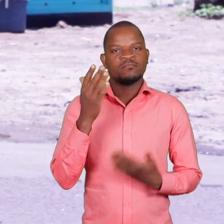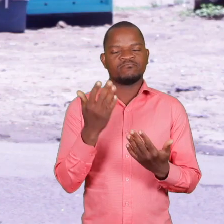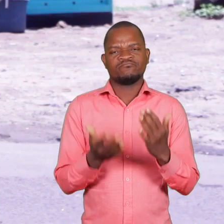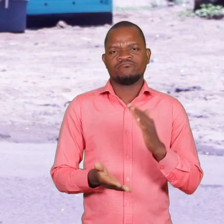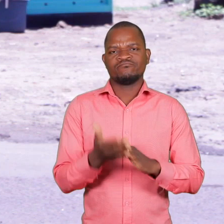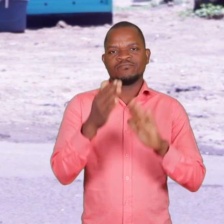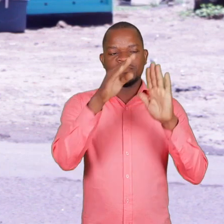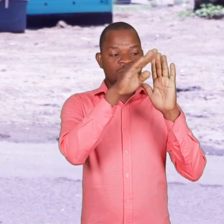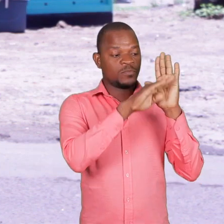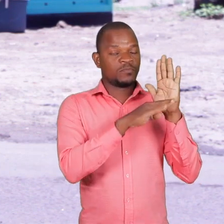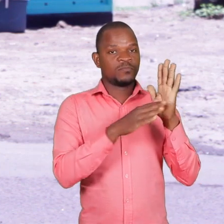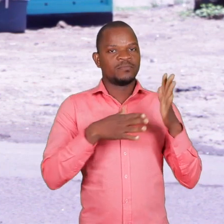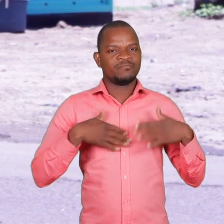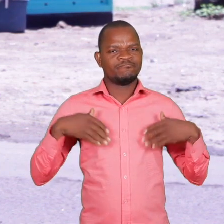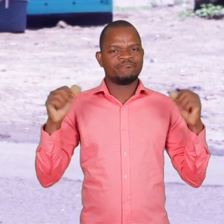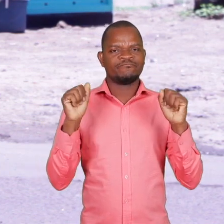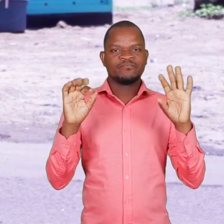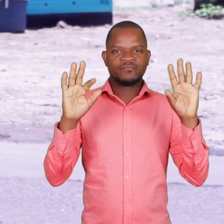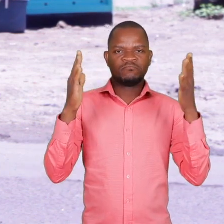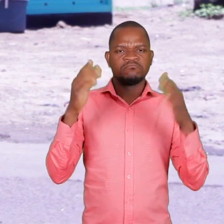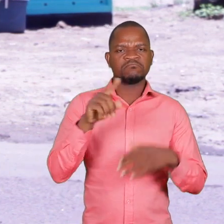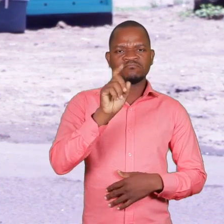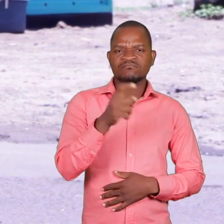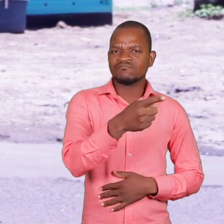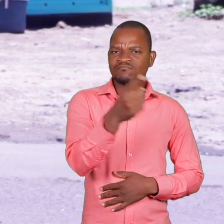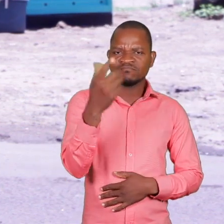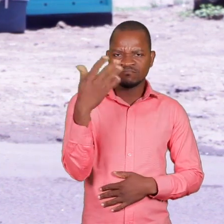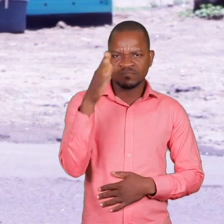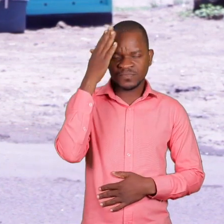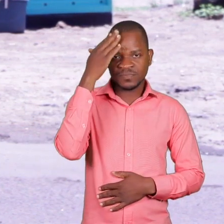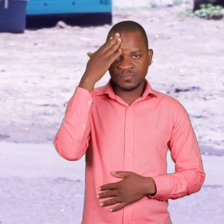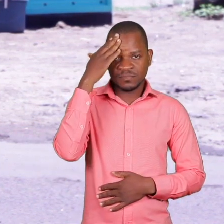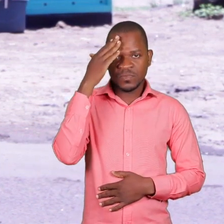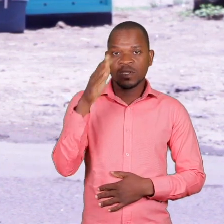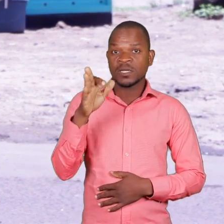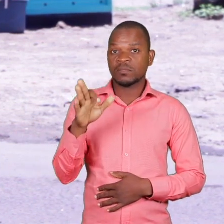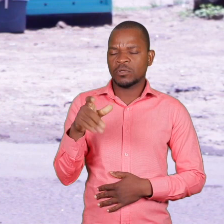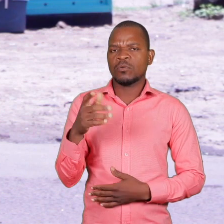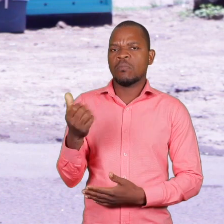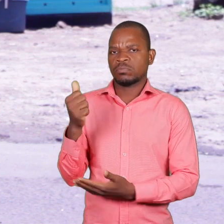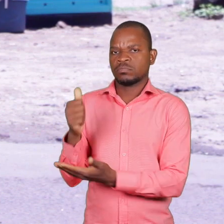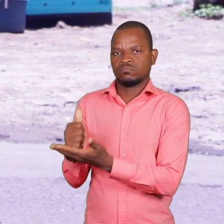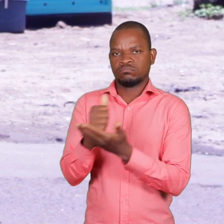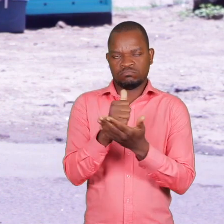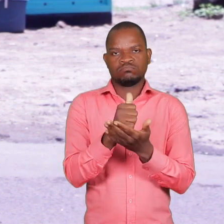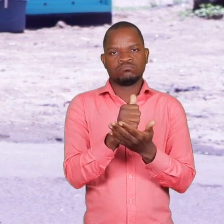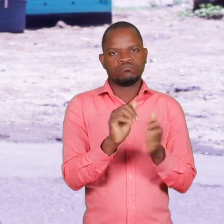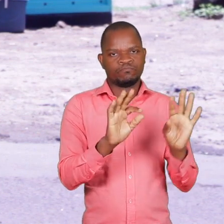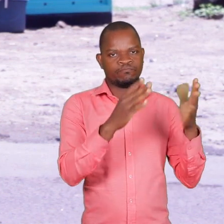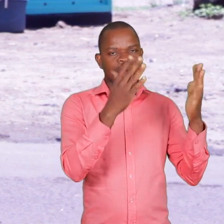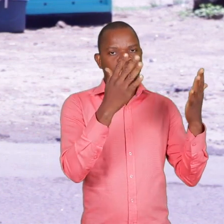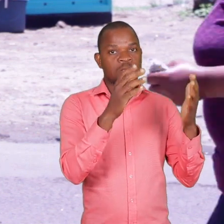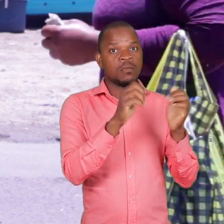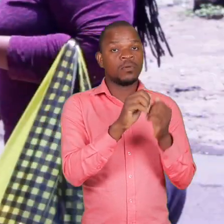Olá, está no ar o programa Saúde e Vida. Você sabia que uma simples casa de banho tem o poder de salvar vidas?